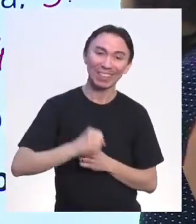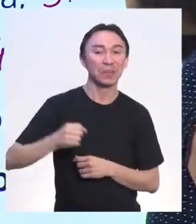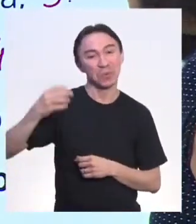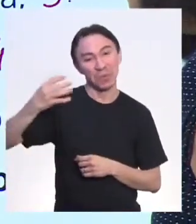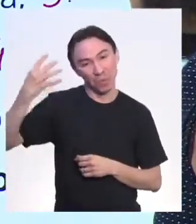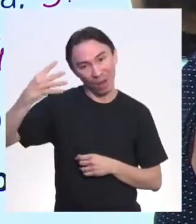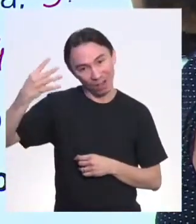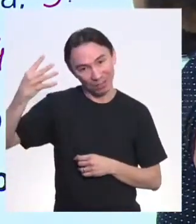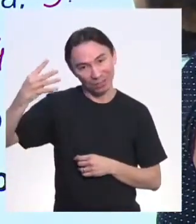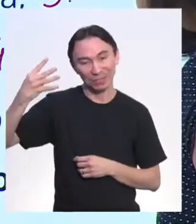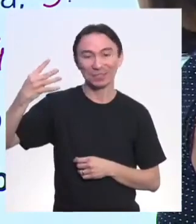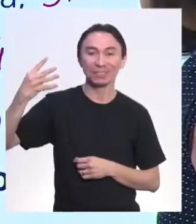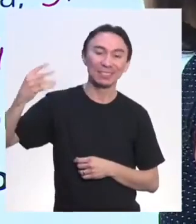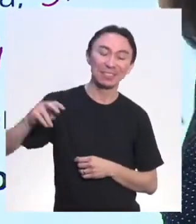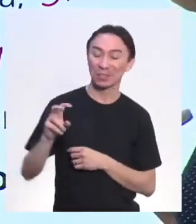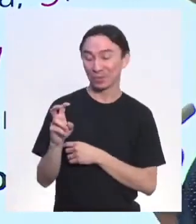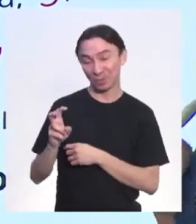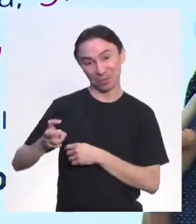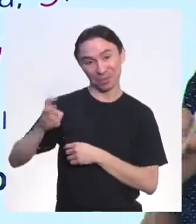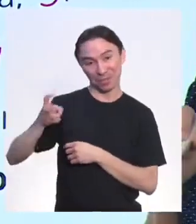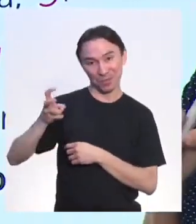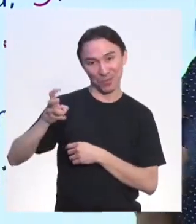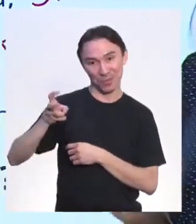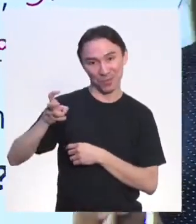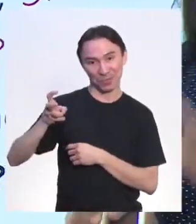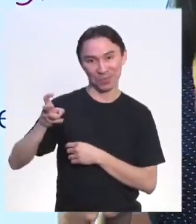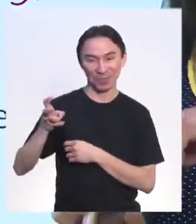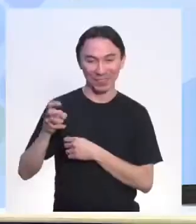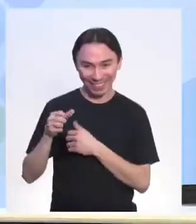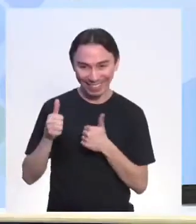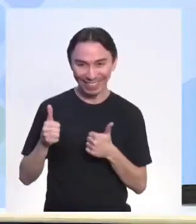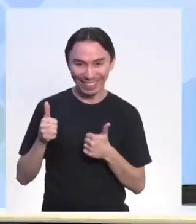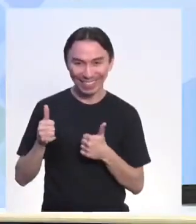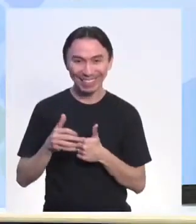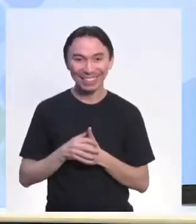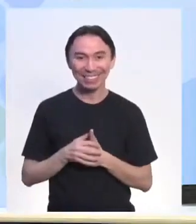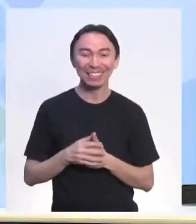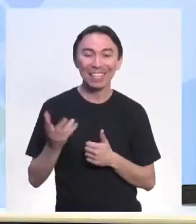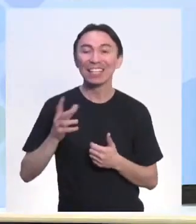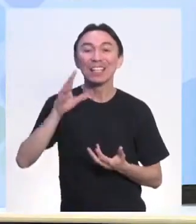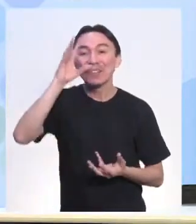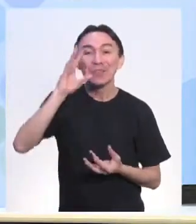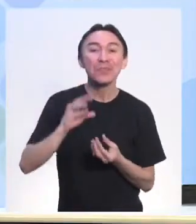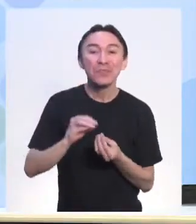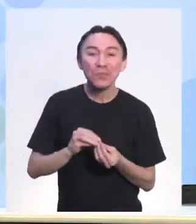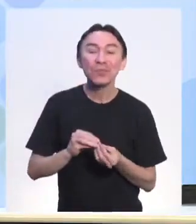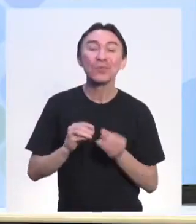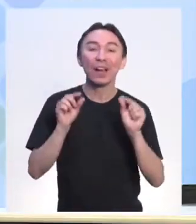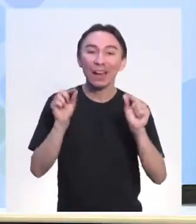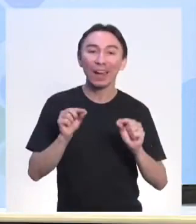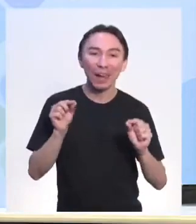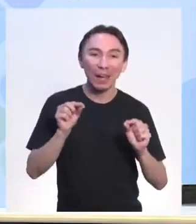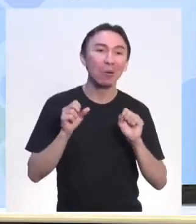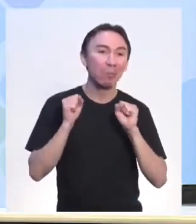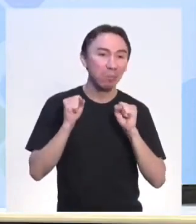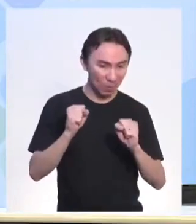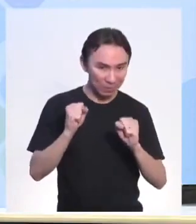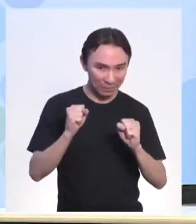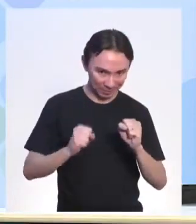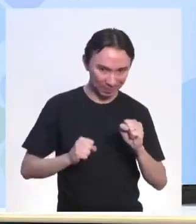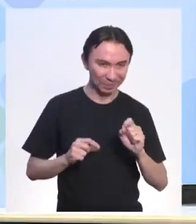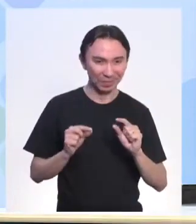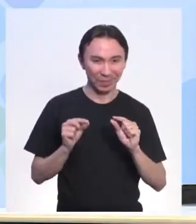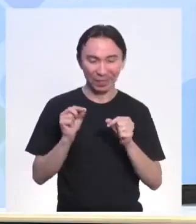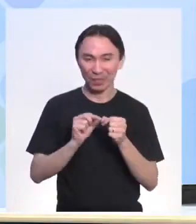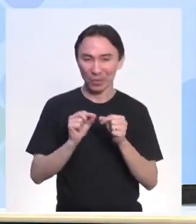quarto lugar e o quinto lugar. Isso quer dizer que eu posso escrever isso da seguinte forma: